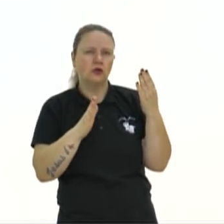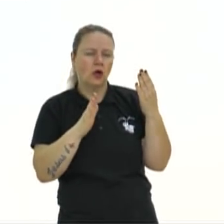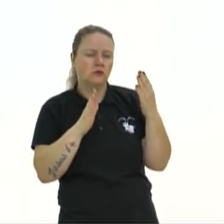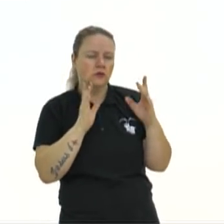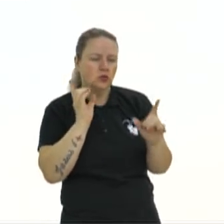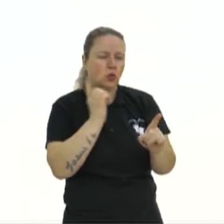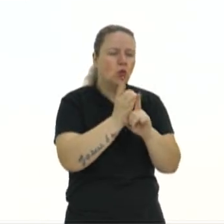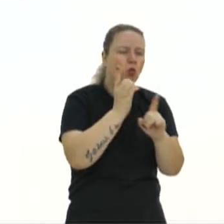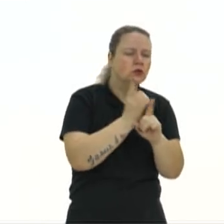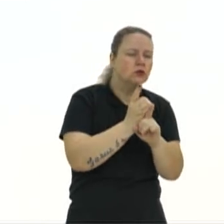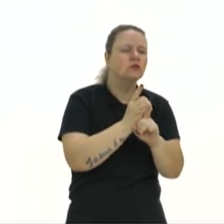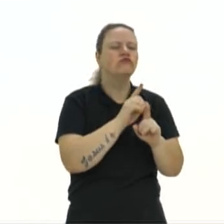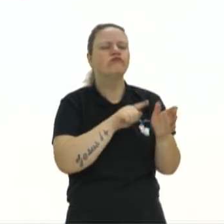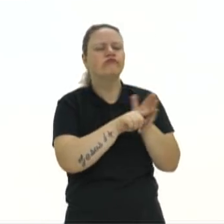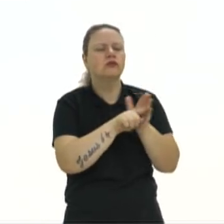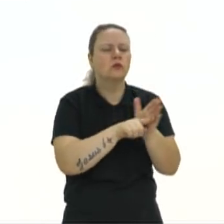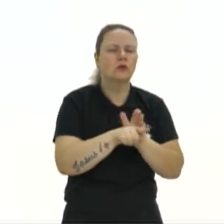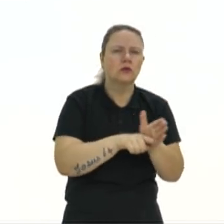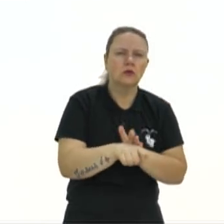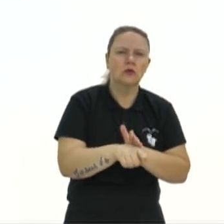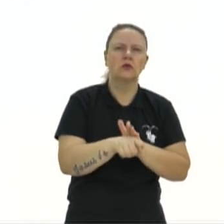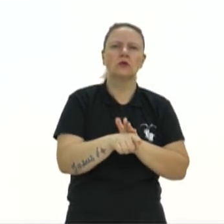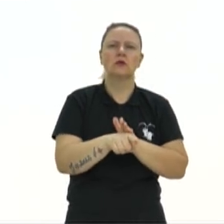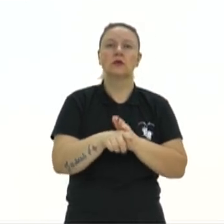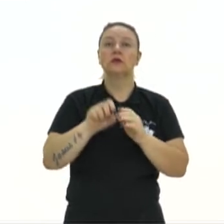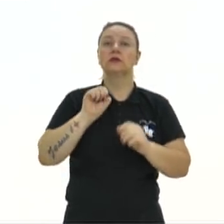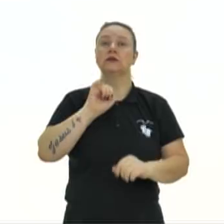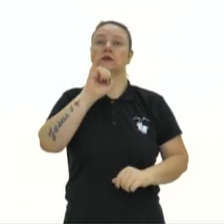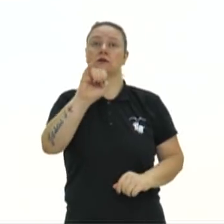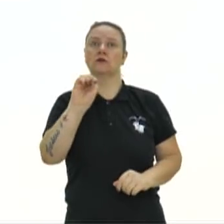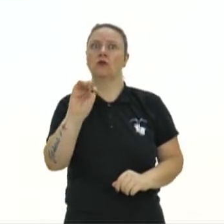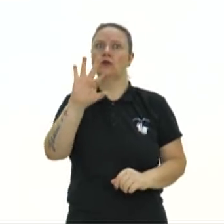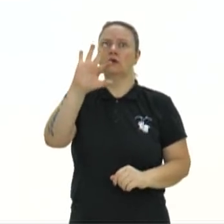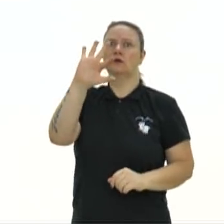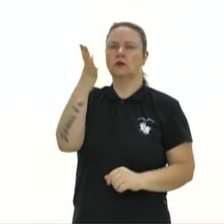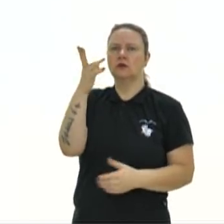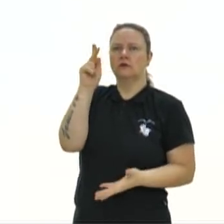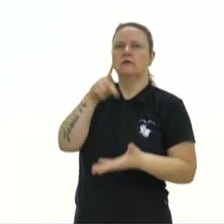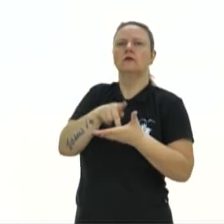boato. Pesquise também os fatos e números citados.